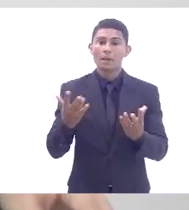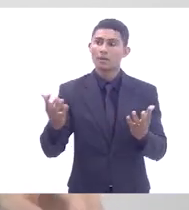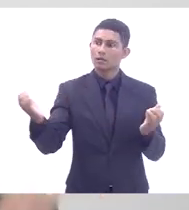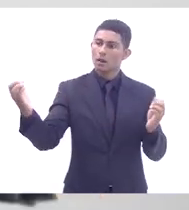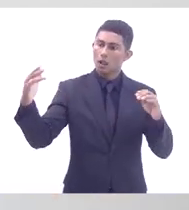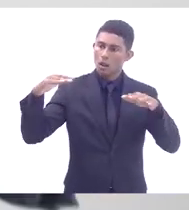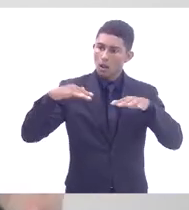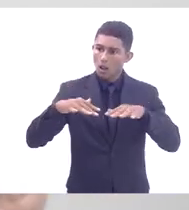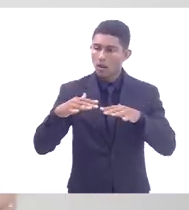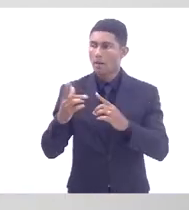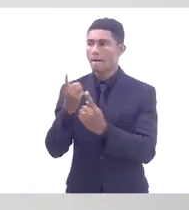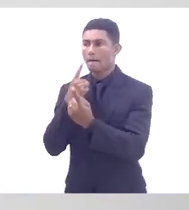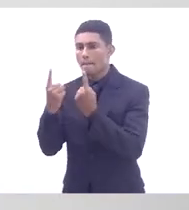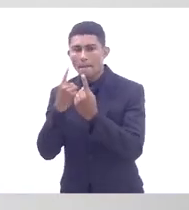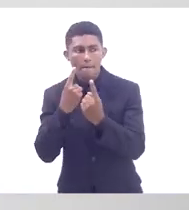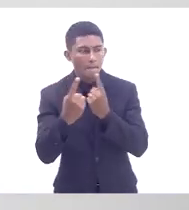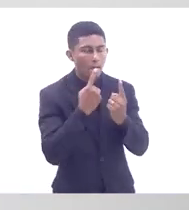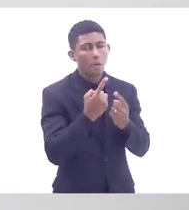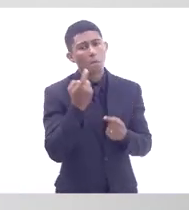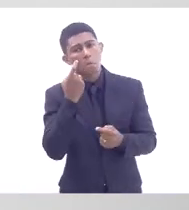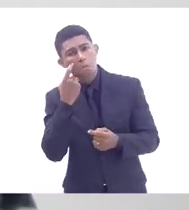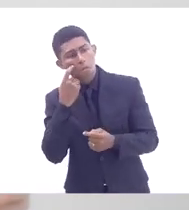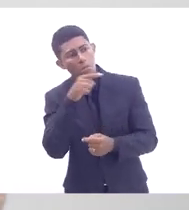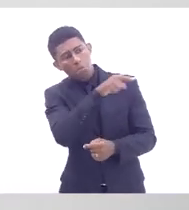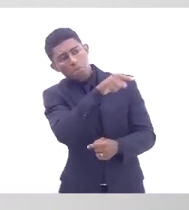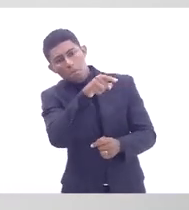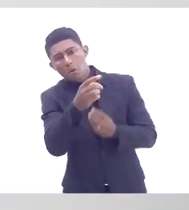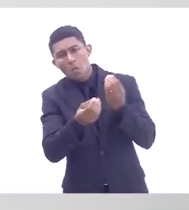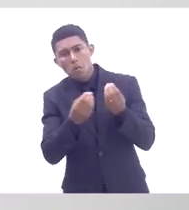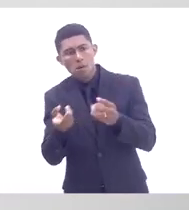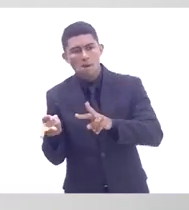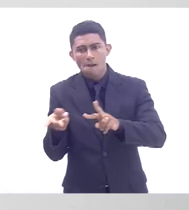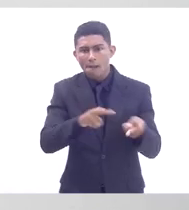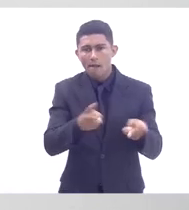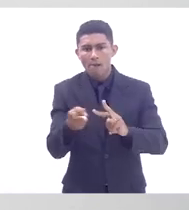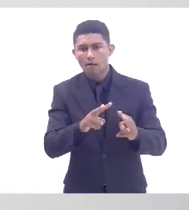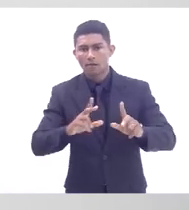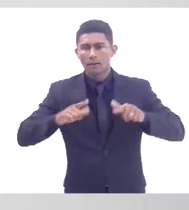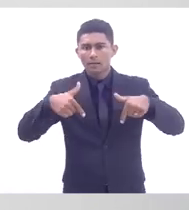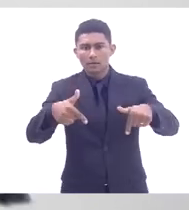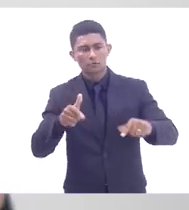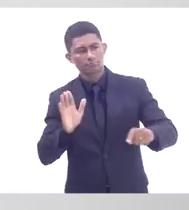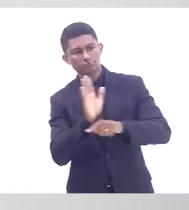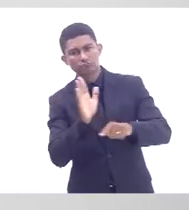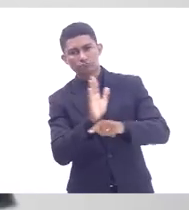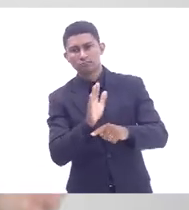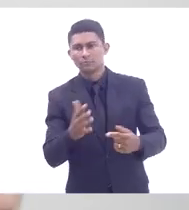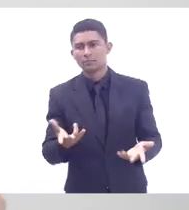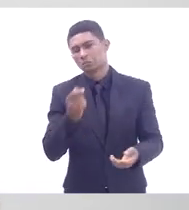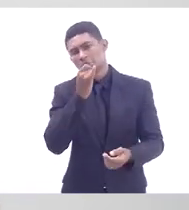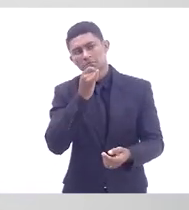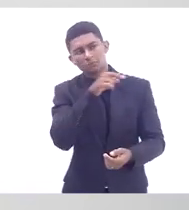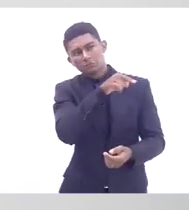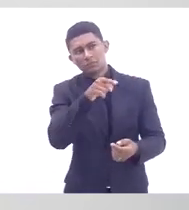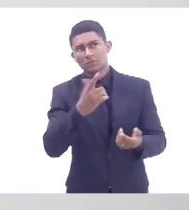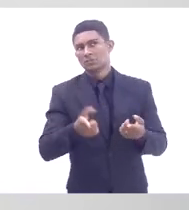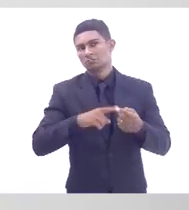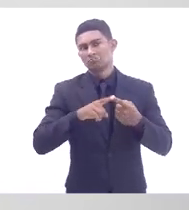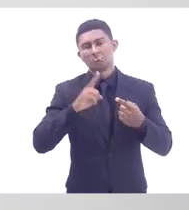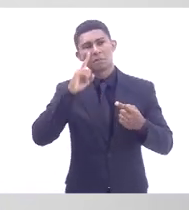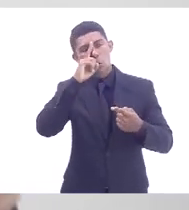vão desde progressões enquadramentos a insalubridade periculosidade